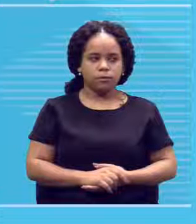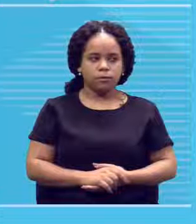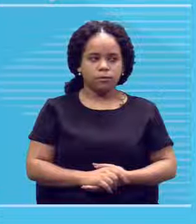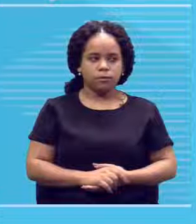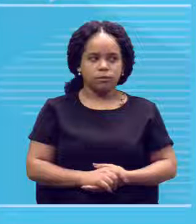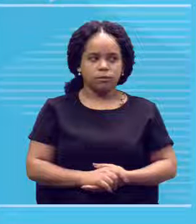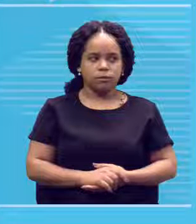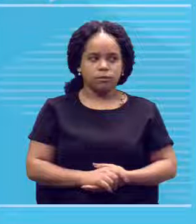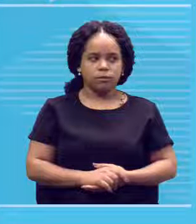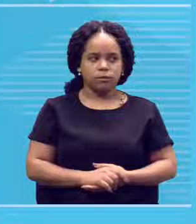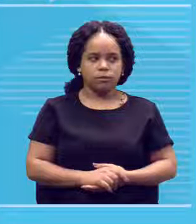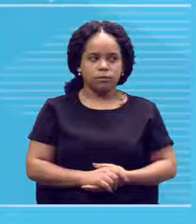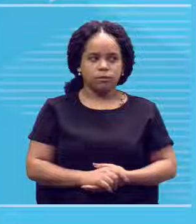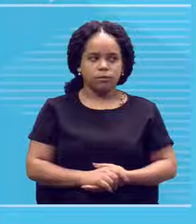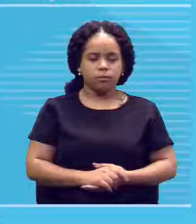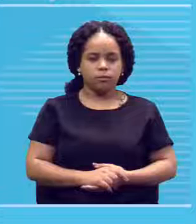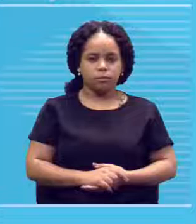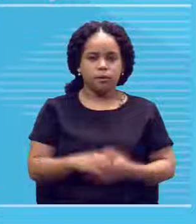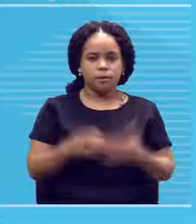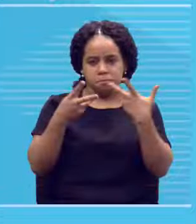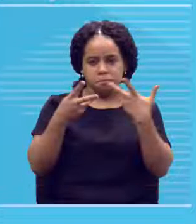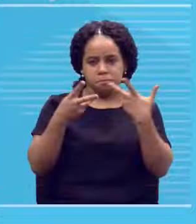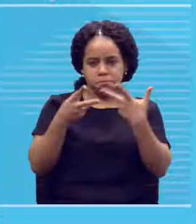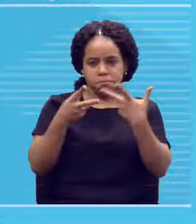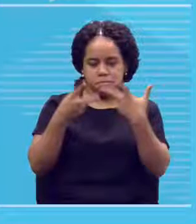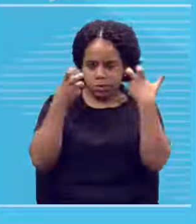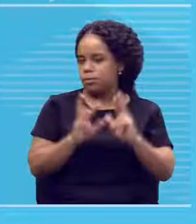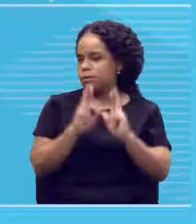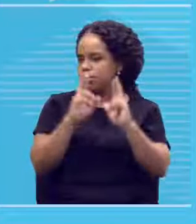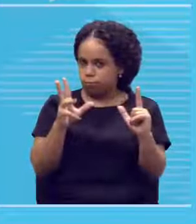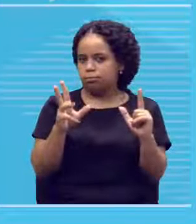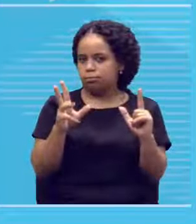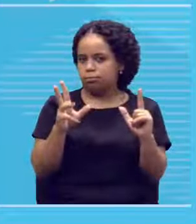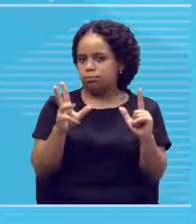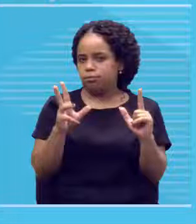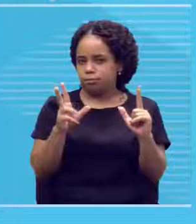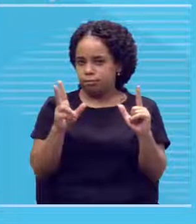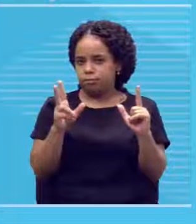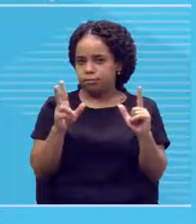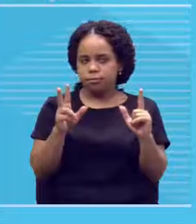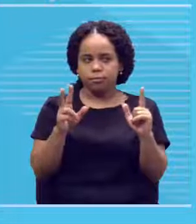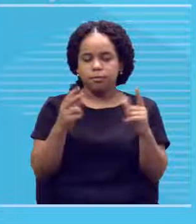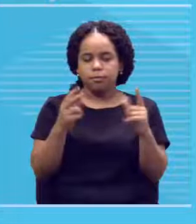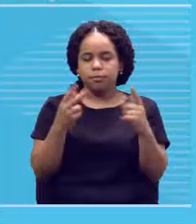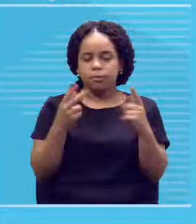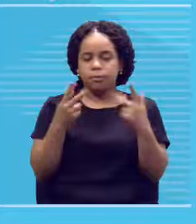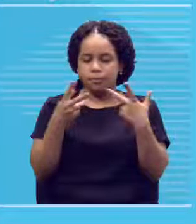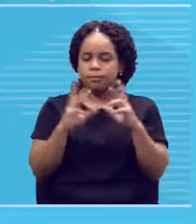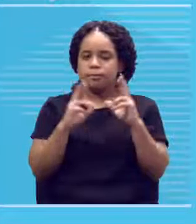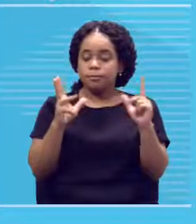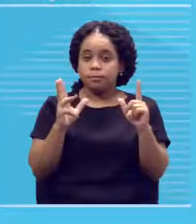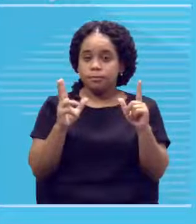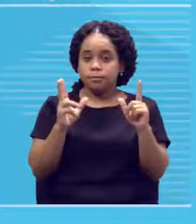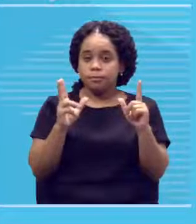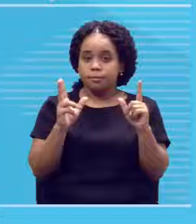café no bar e recebeu aí a diferença já percebeu